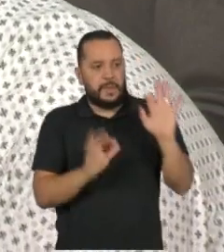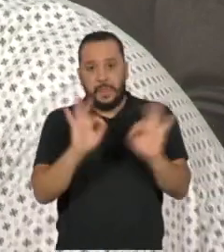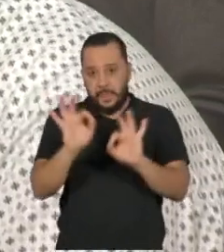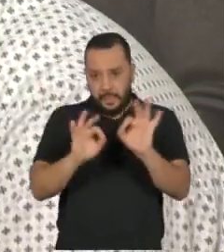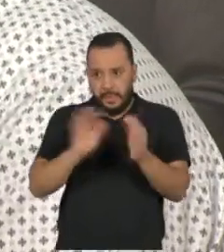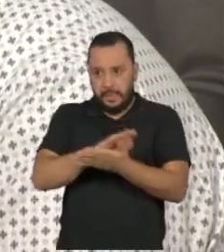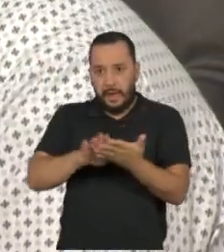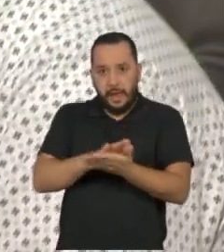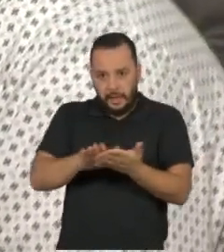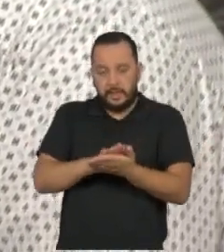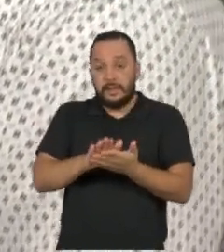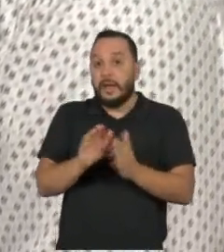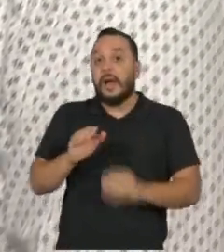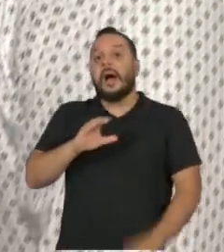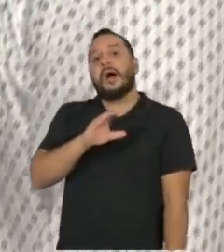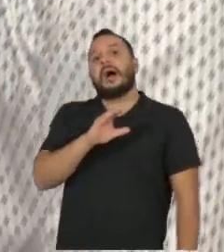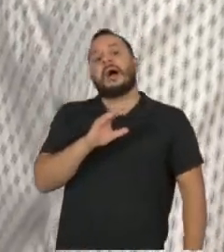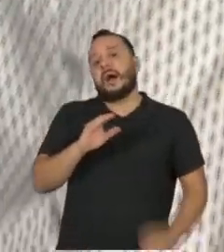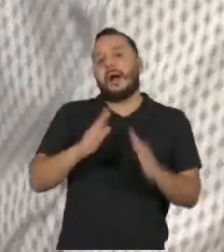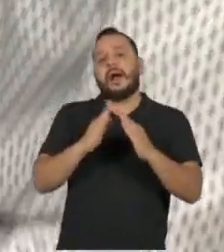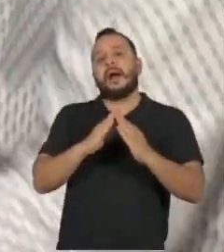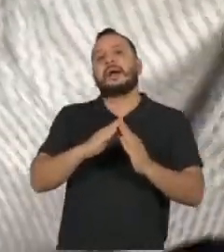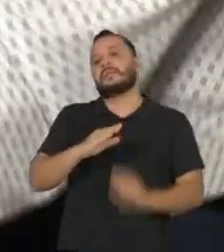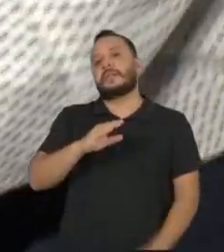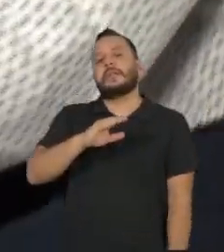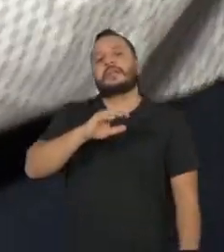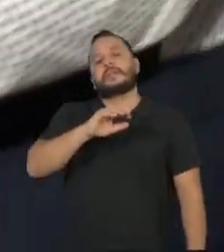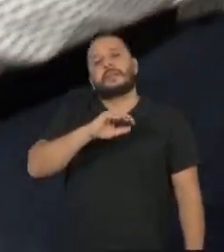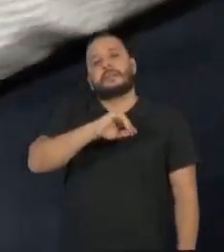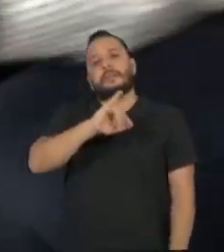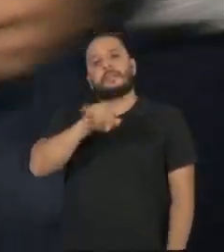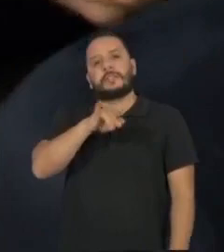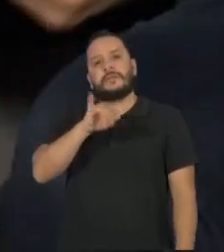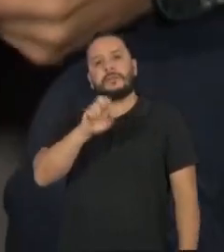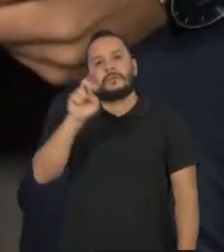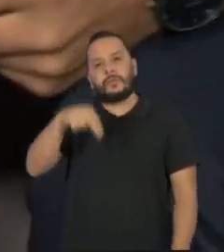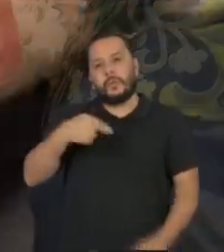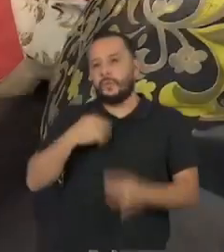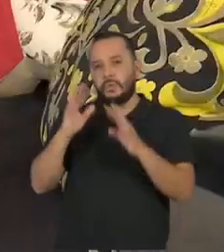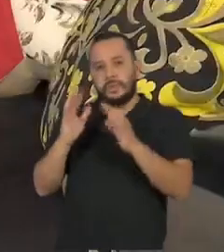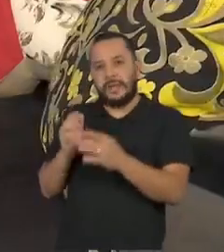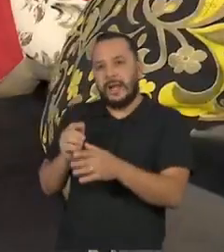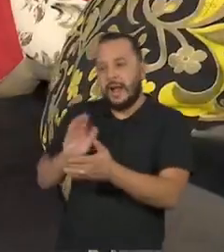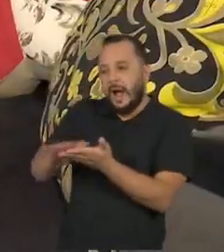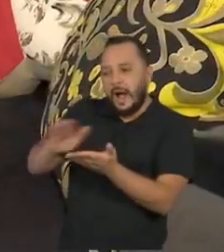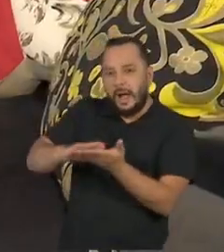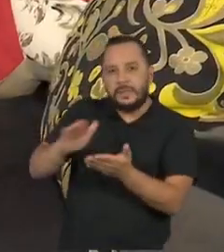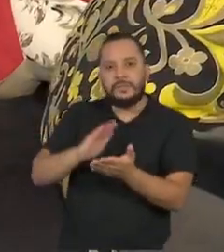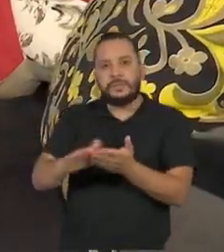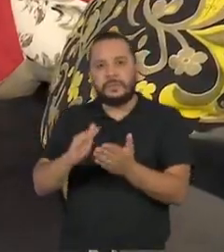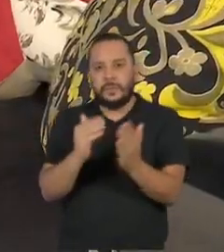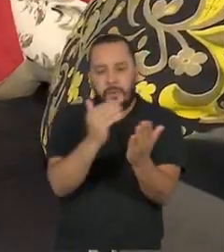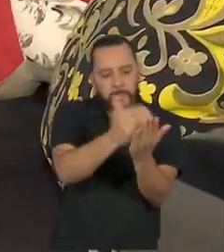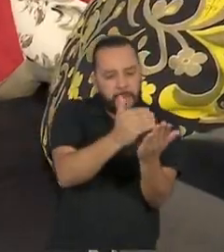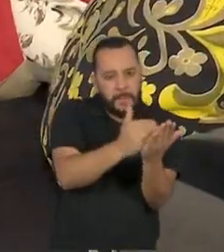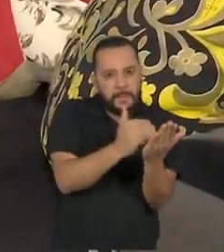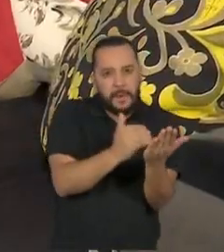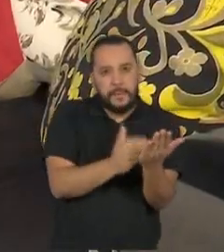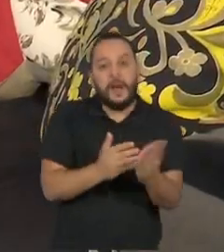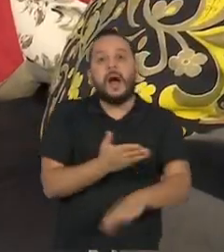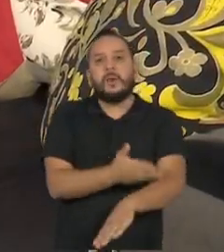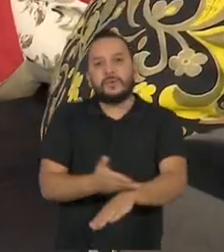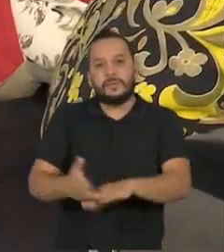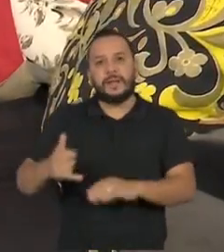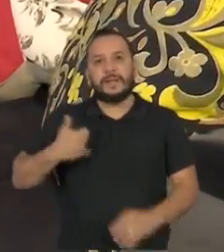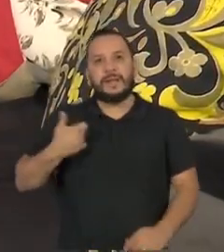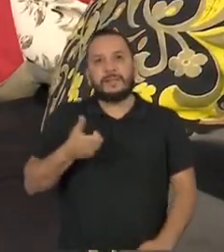Jefferson, cada gasto, todo boleto a ser pago é anotado no caderno de contas. É um costume que traz desde os 6 anos de idade, quando os